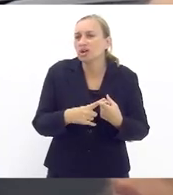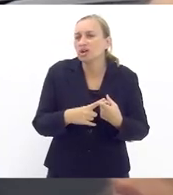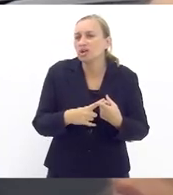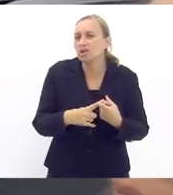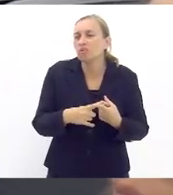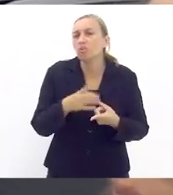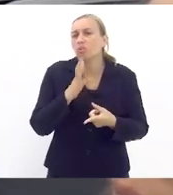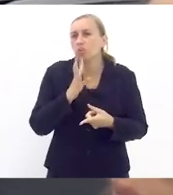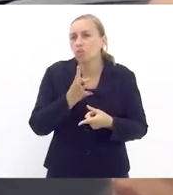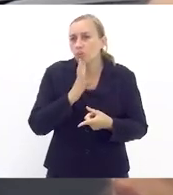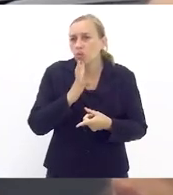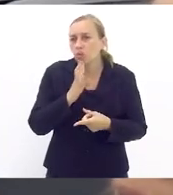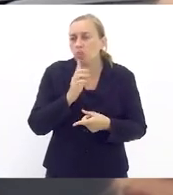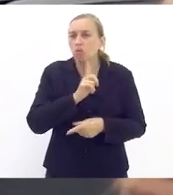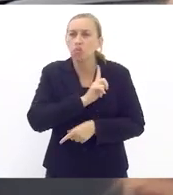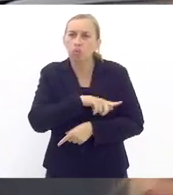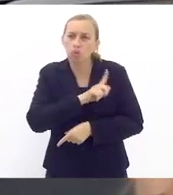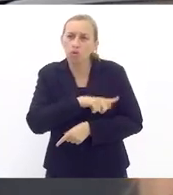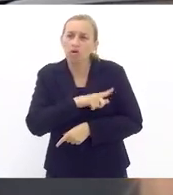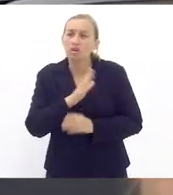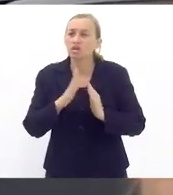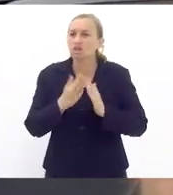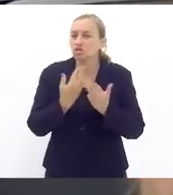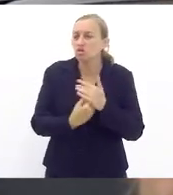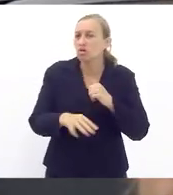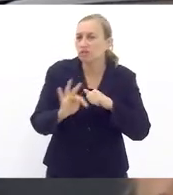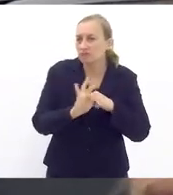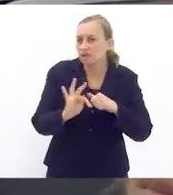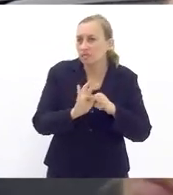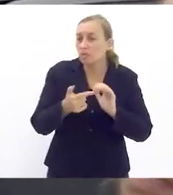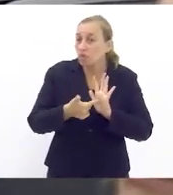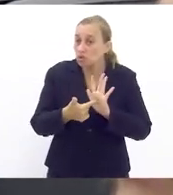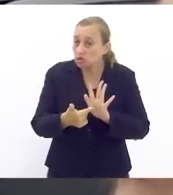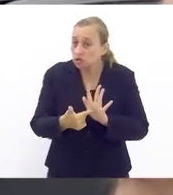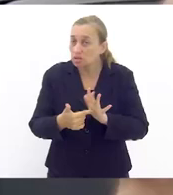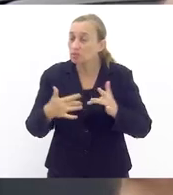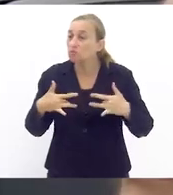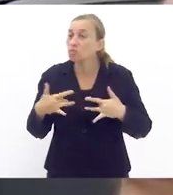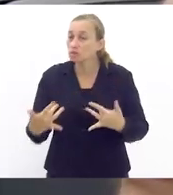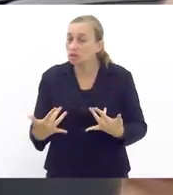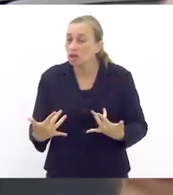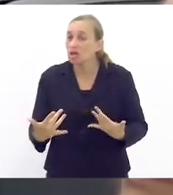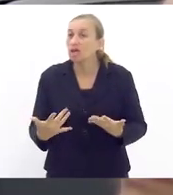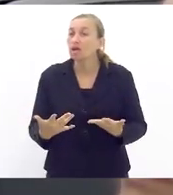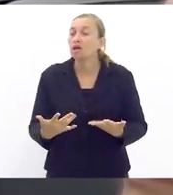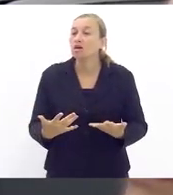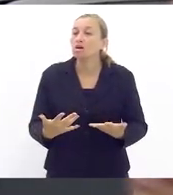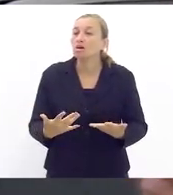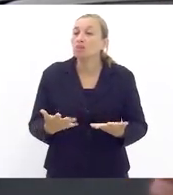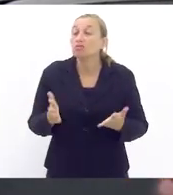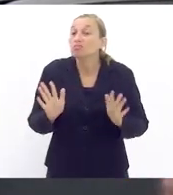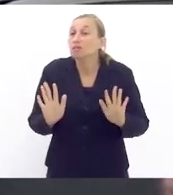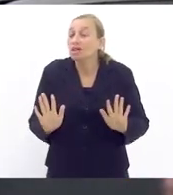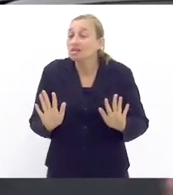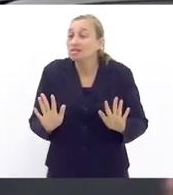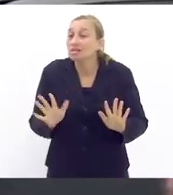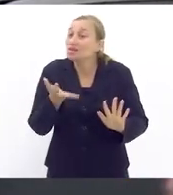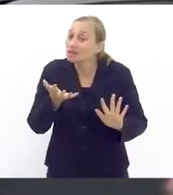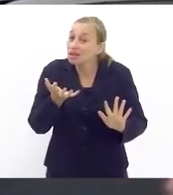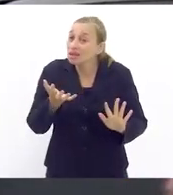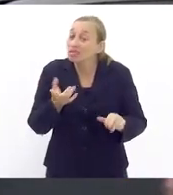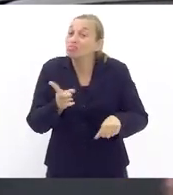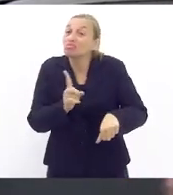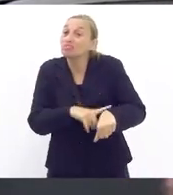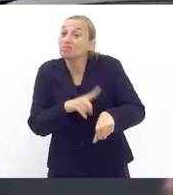reconheço que a gestão da Faetec tá se mostrando muito sua lista e aberta só que nós queremos